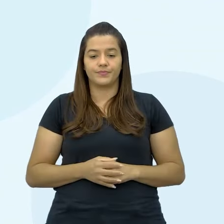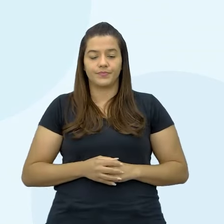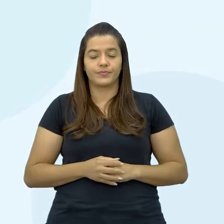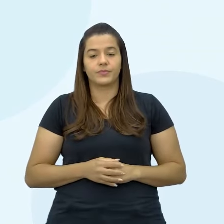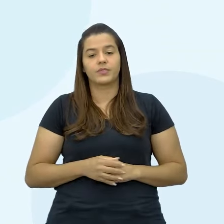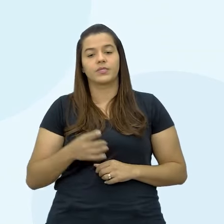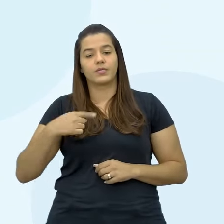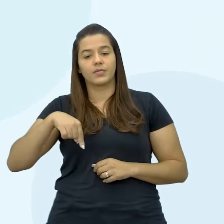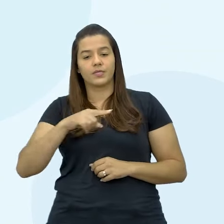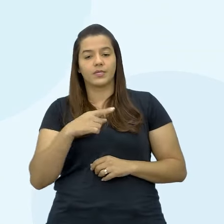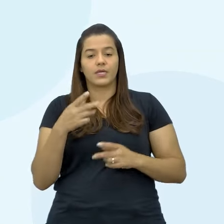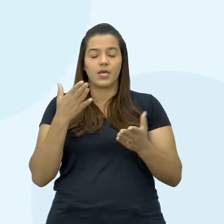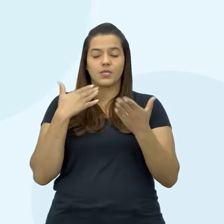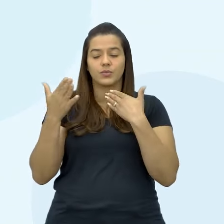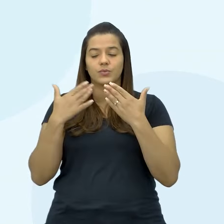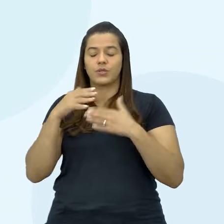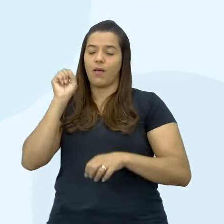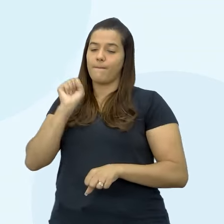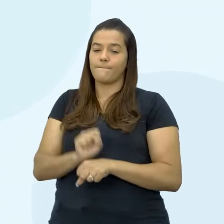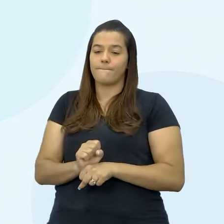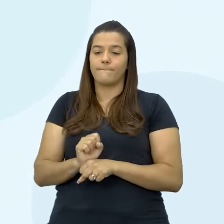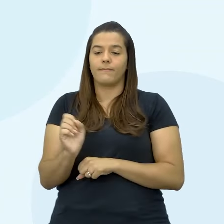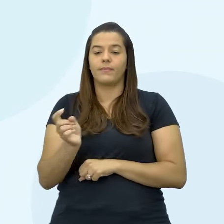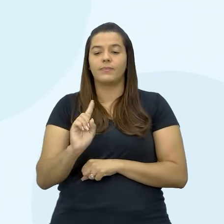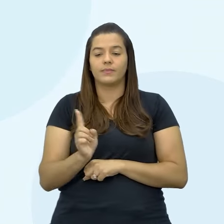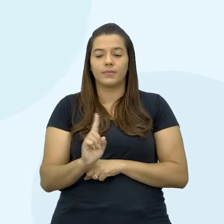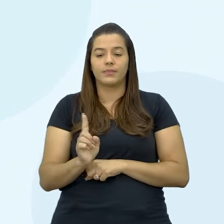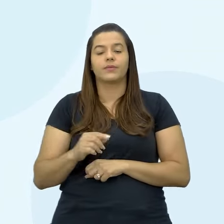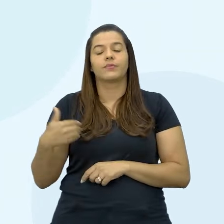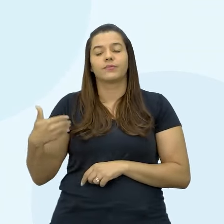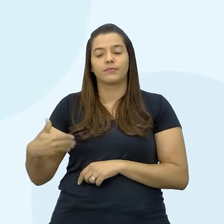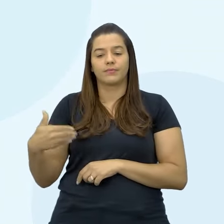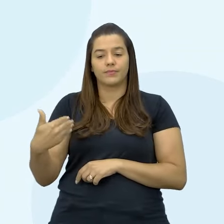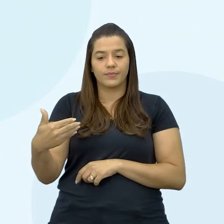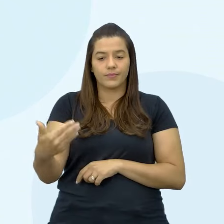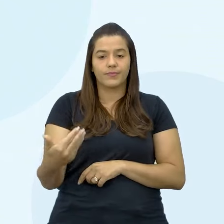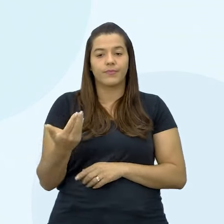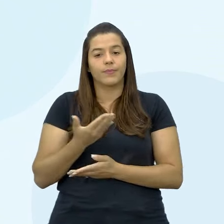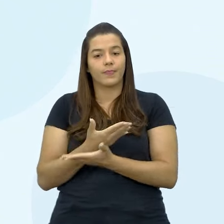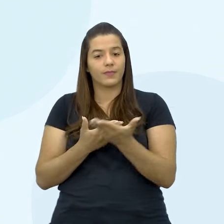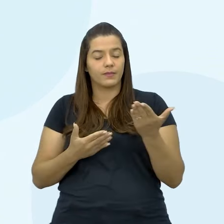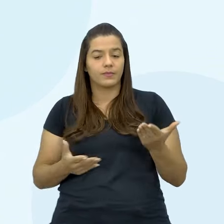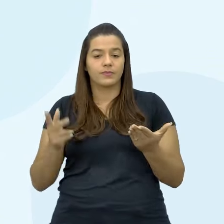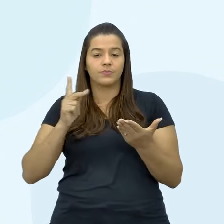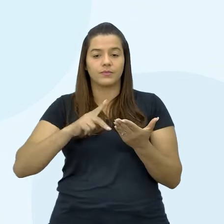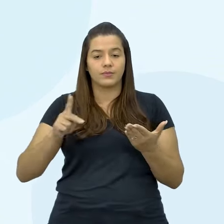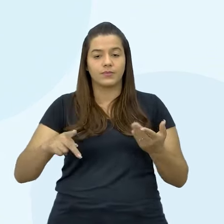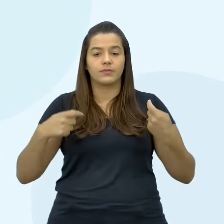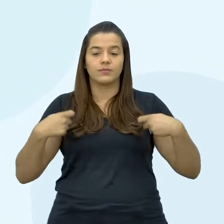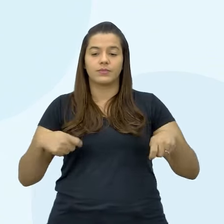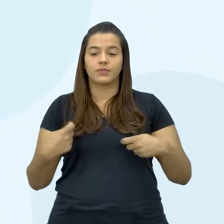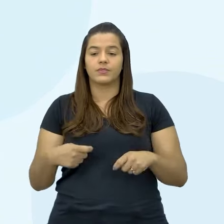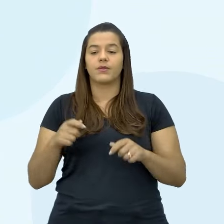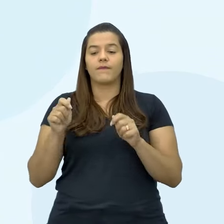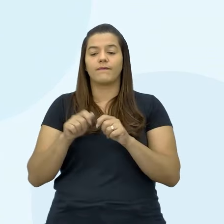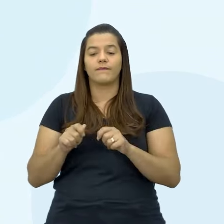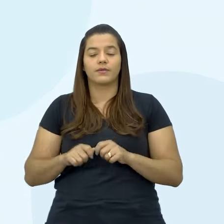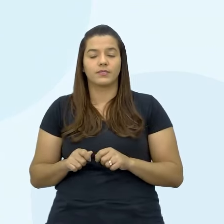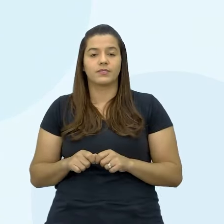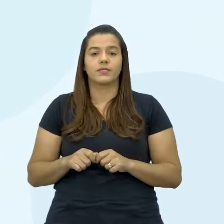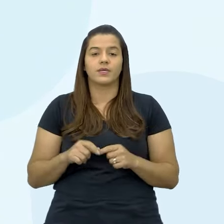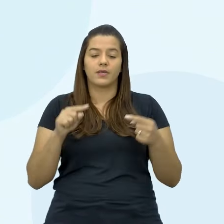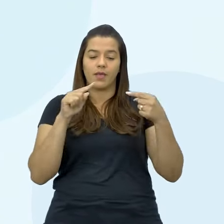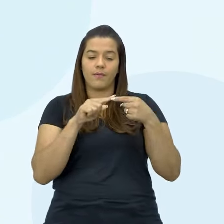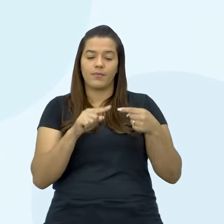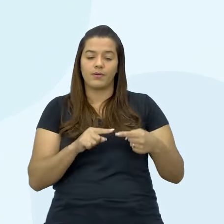que a discussão não pare por aí. A gente acredita que o professor ele sempre vai ter que agir de acordo com a turma, o